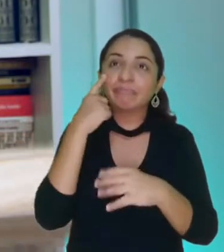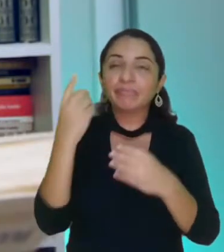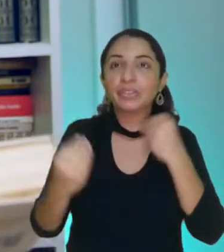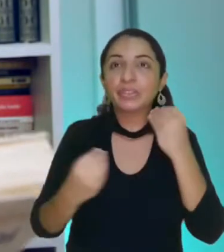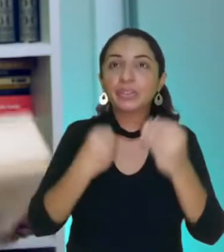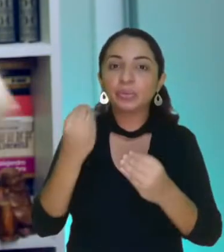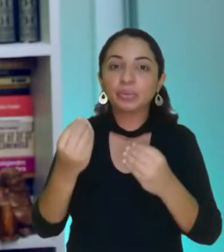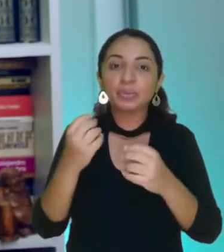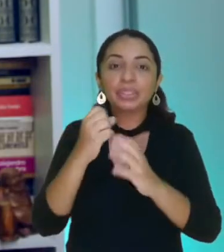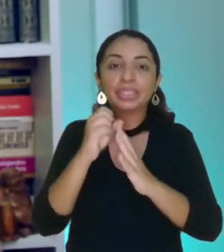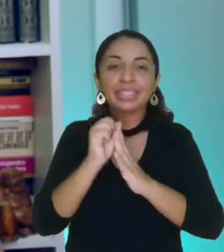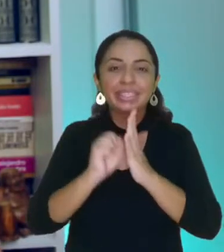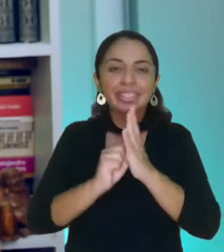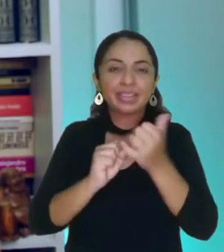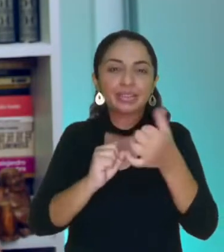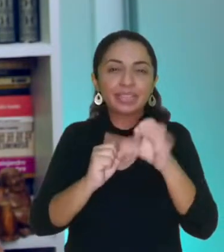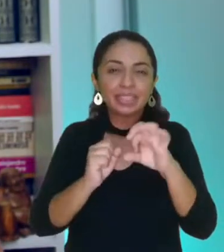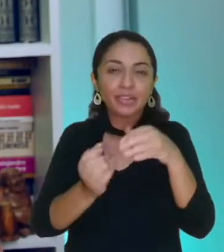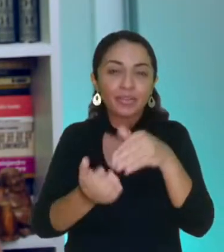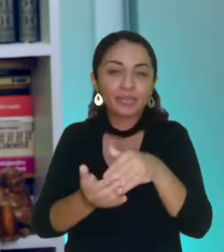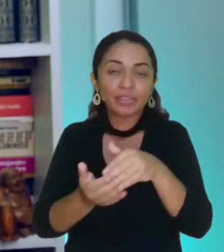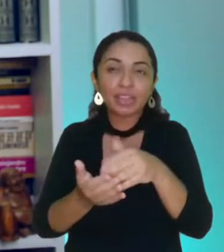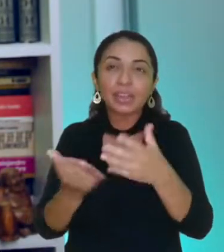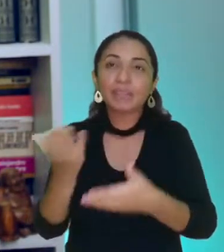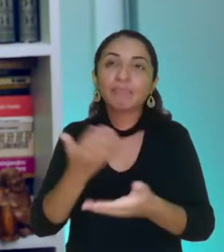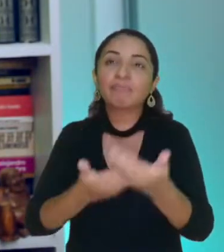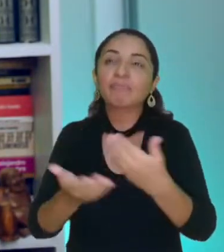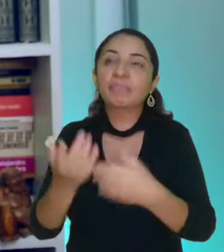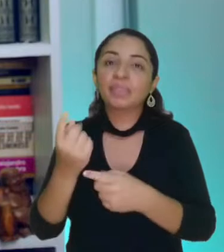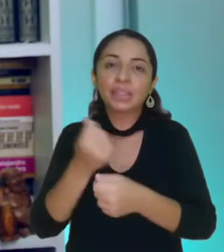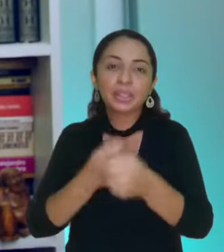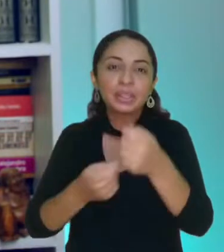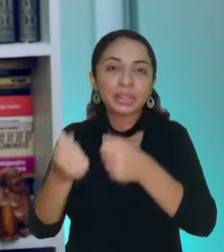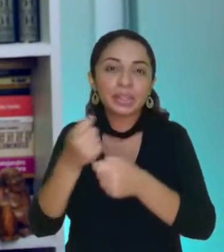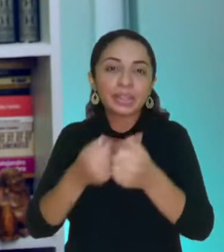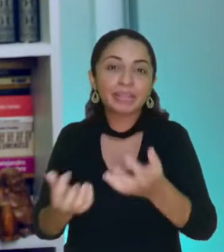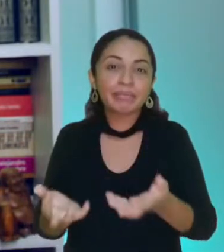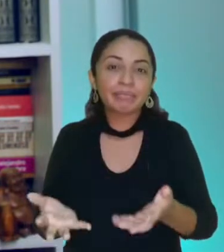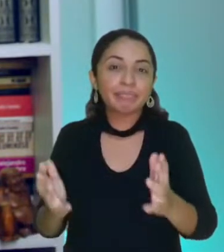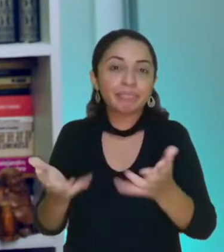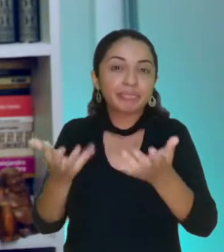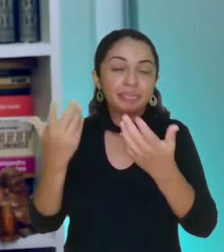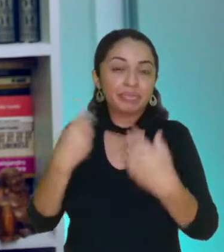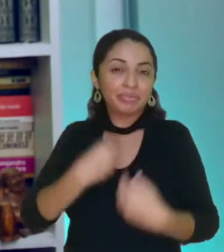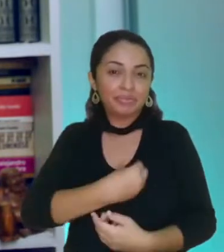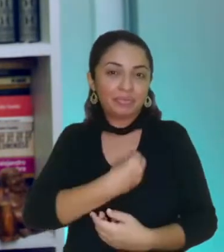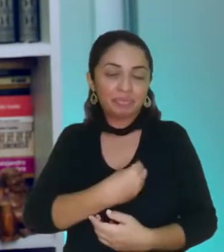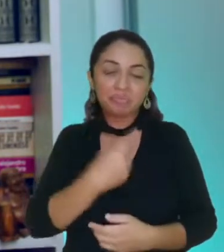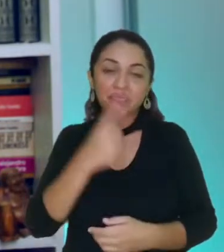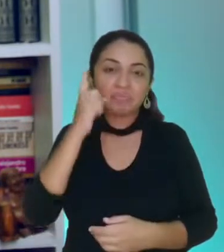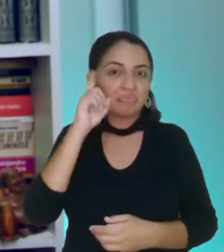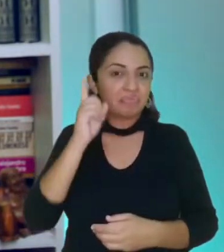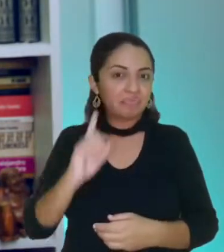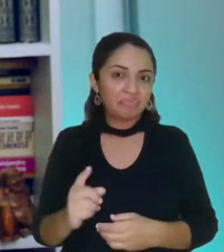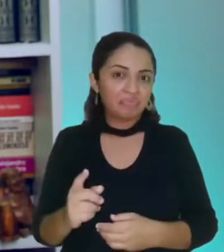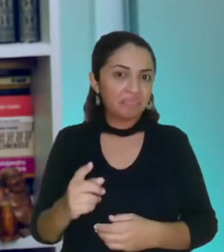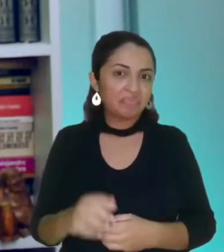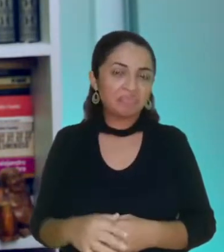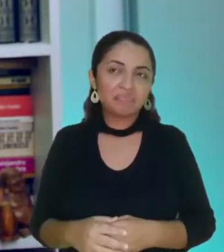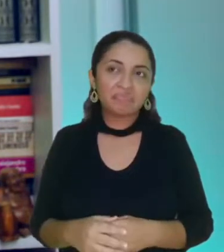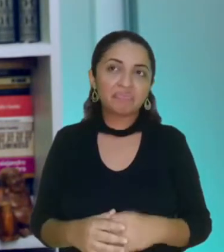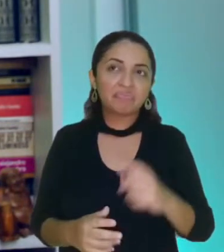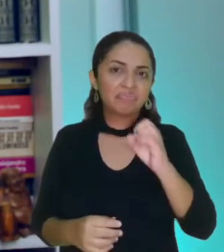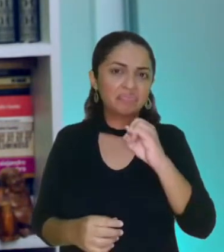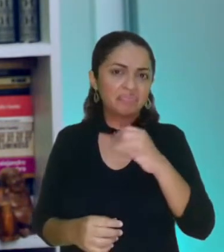sociedade parisiense no final do século XIX. Um grande clássico. Esse aqui eu não tinha visto nessa coleção. Não sabia que tinha saído por essa coleção. E acho que nem tem